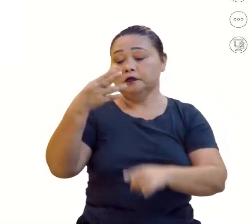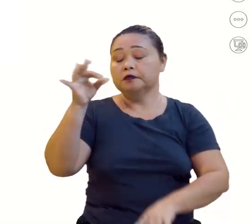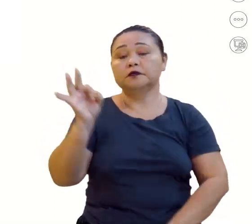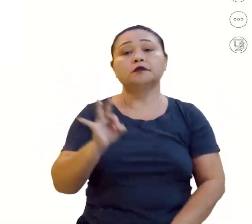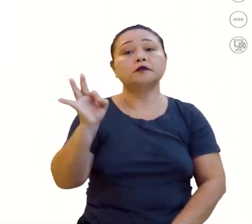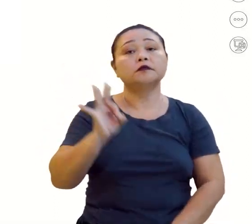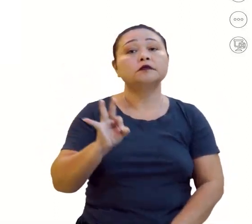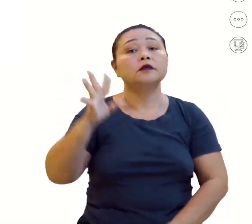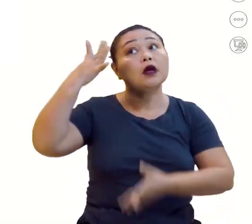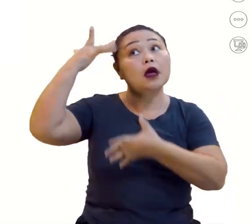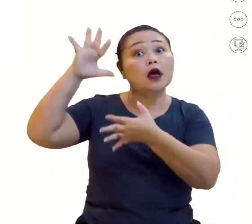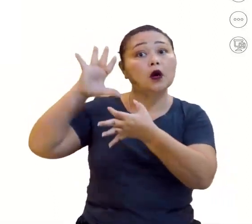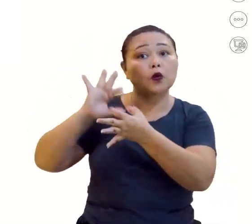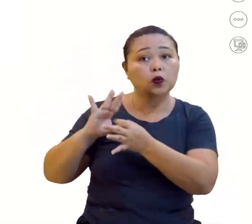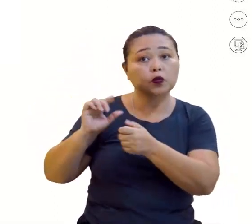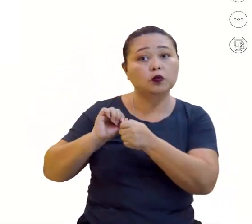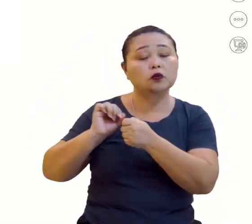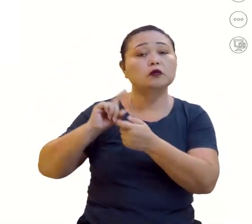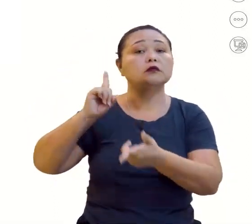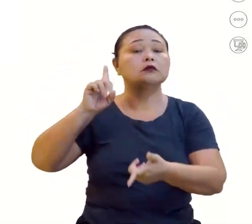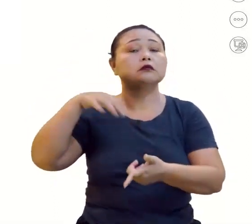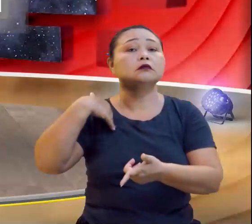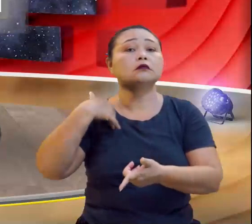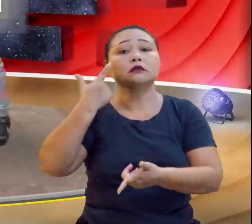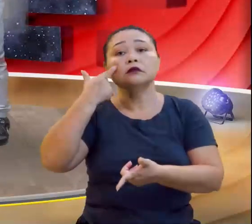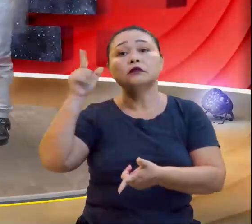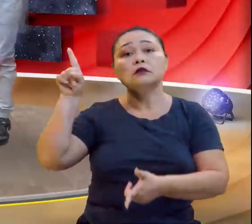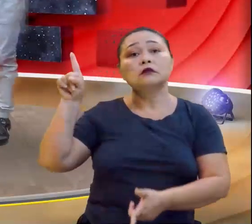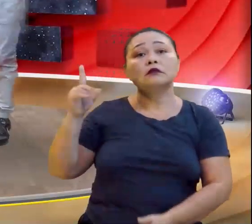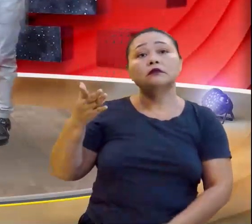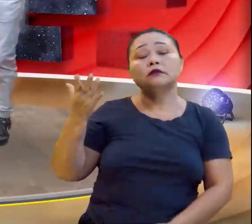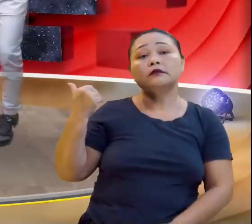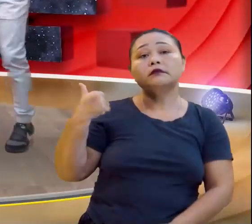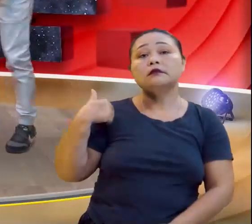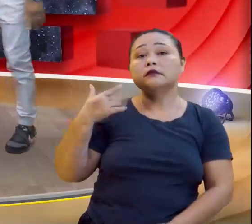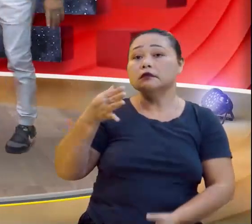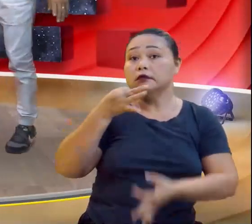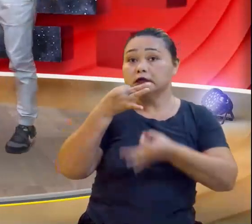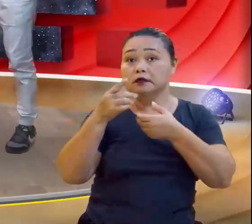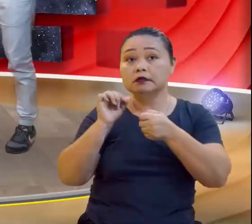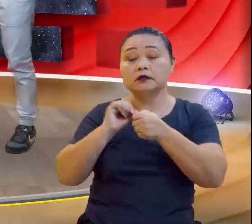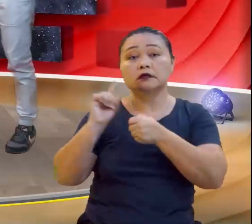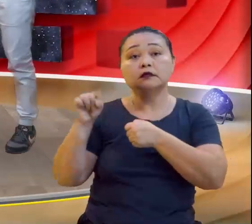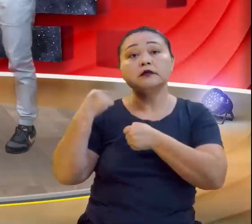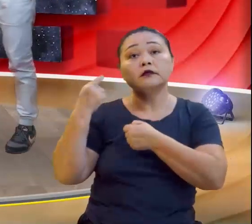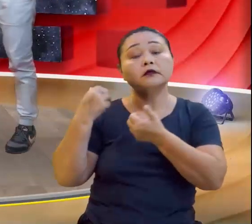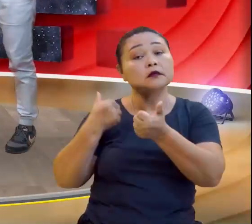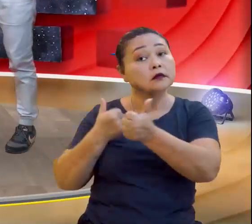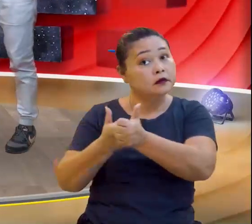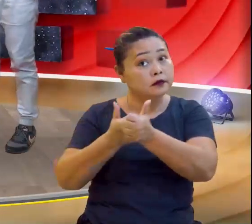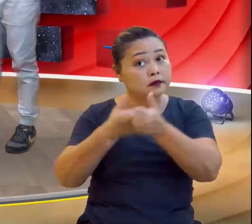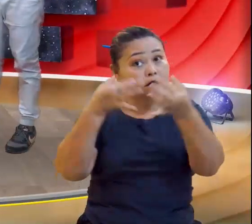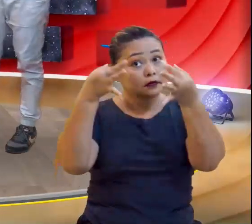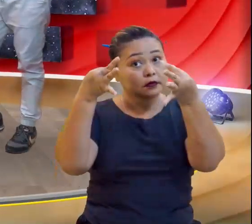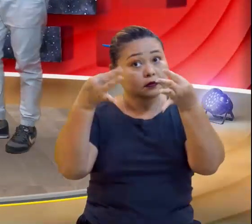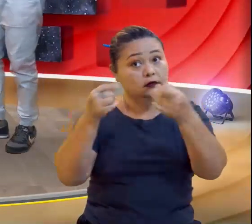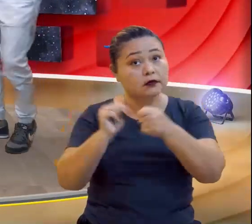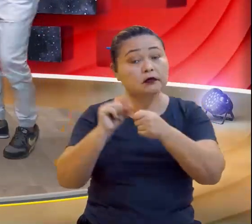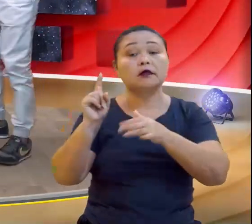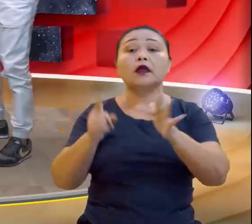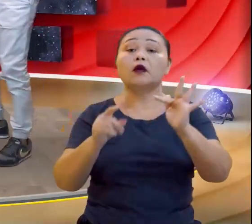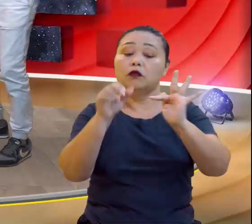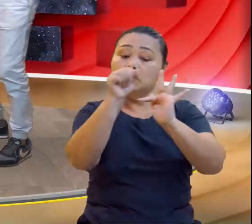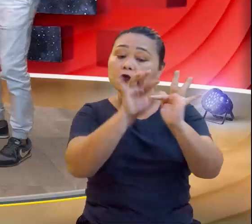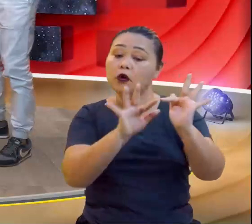raciocínio lógico, não é? Bora ver aqui esse gráfico aqui junto com a galera para a gente fazer uma discussão aqui. Isso. Vamos só conversar aqui uns detalhes. Olha só, função afim.